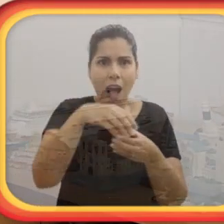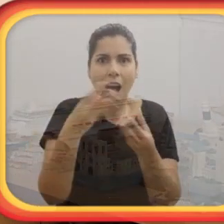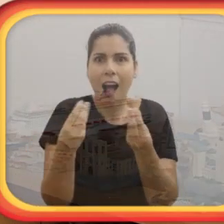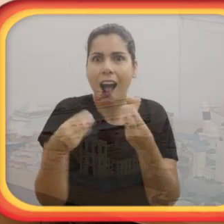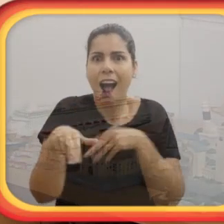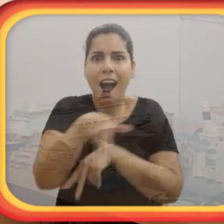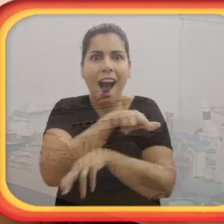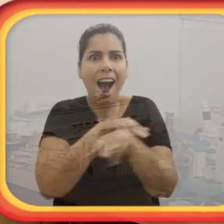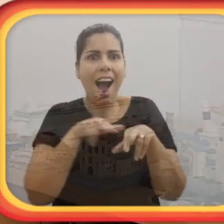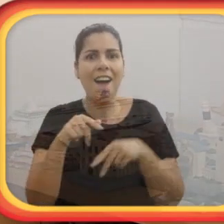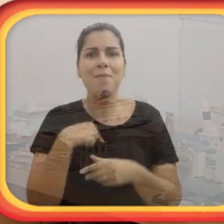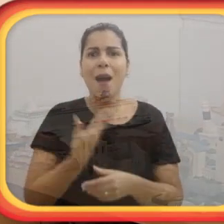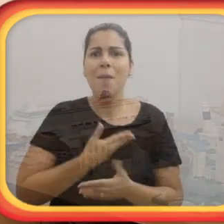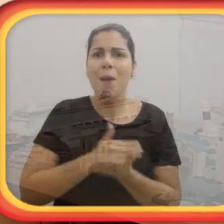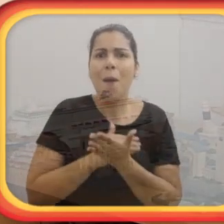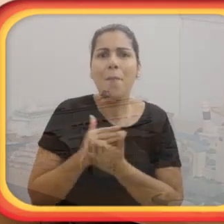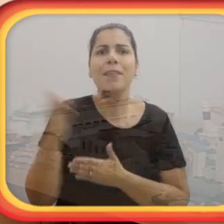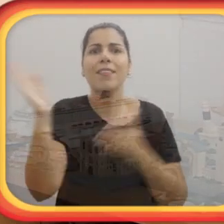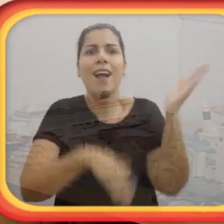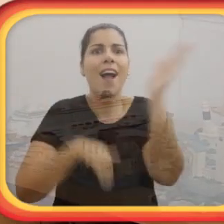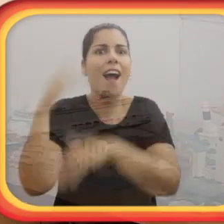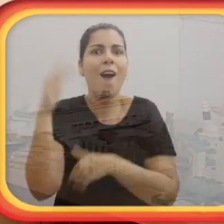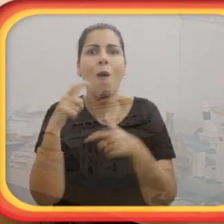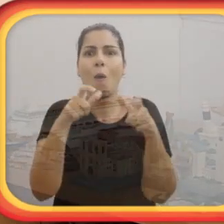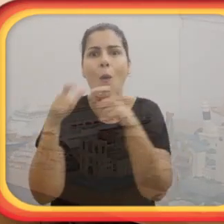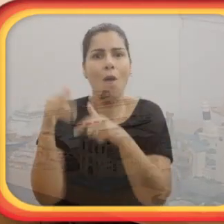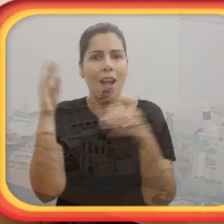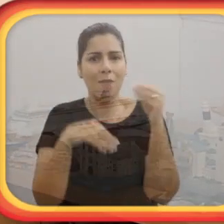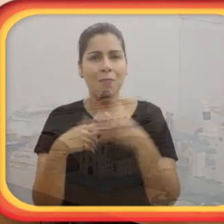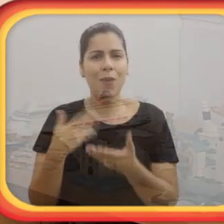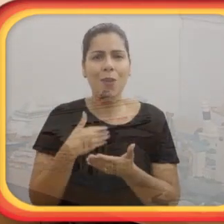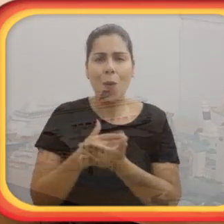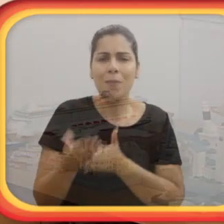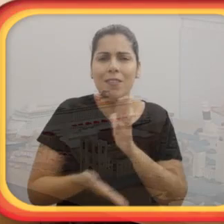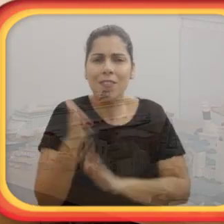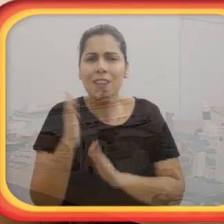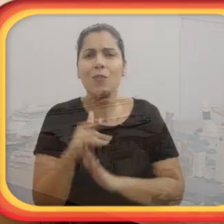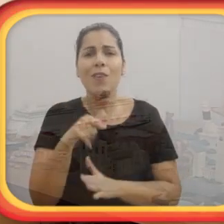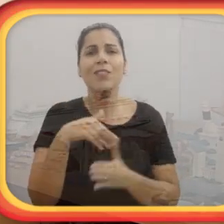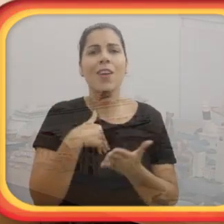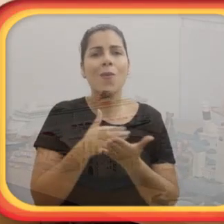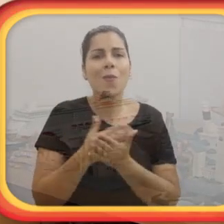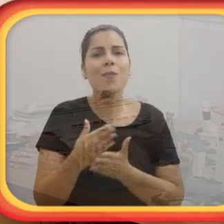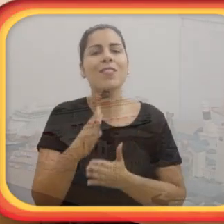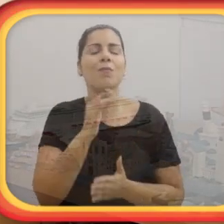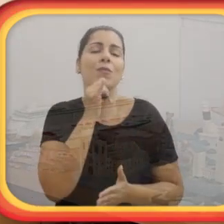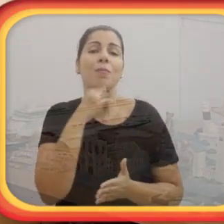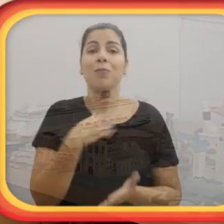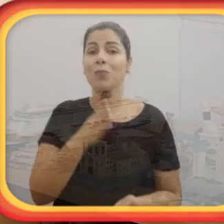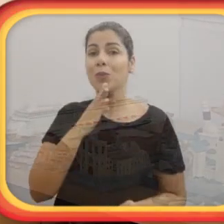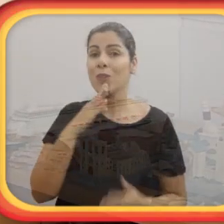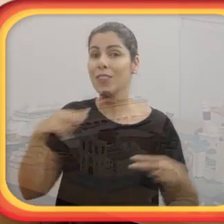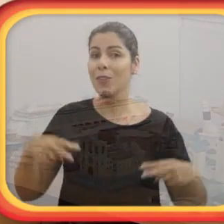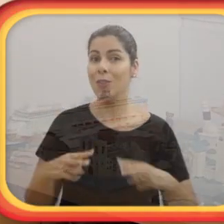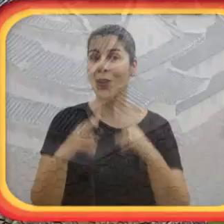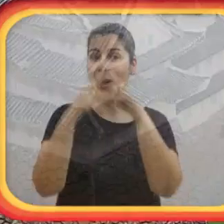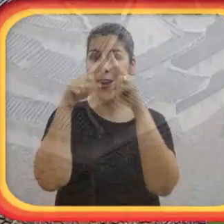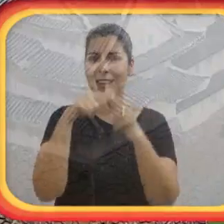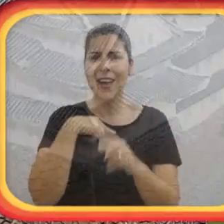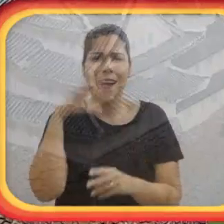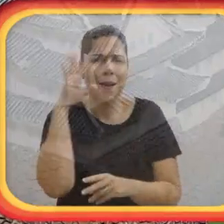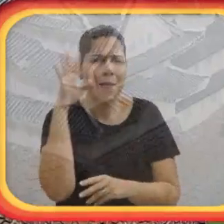fotos táteis, que é como eu conheço o mundo e o lugar onde eu estive. Da minha primeira viagem eu voltei com 15